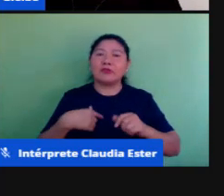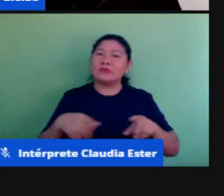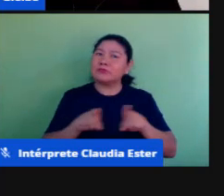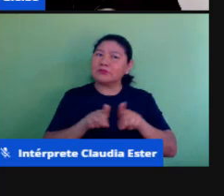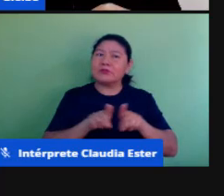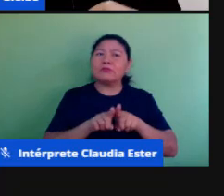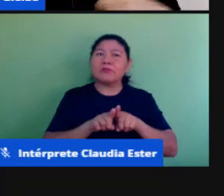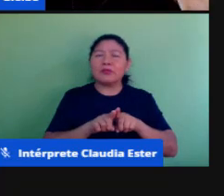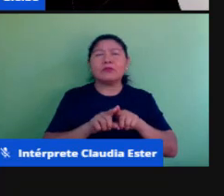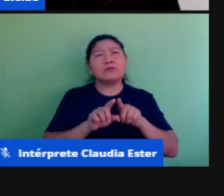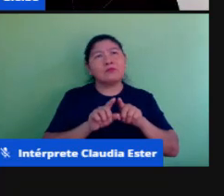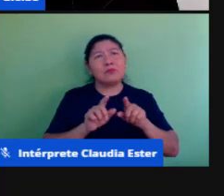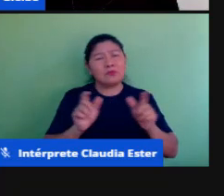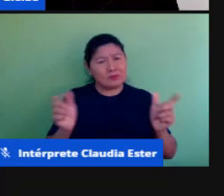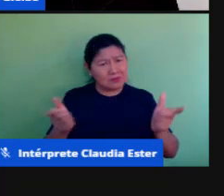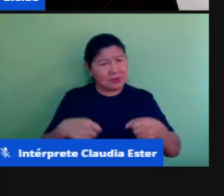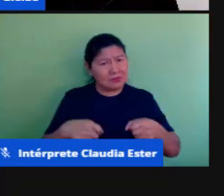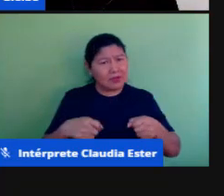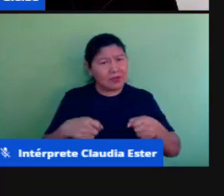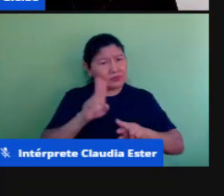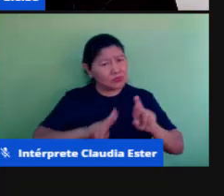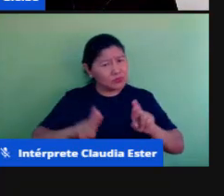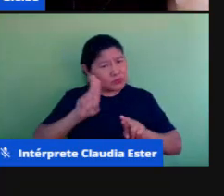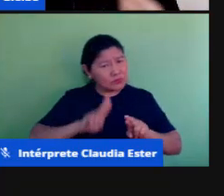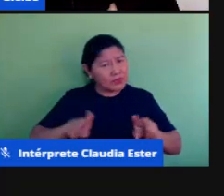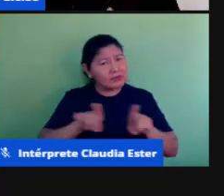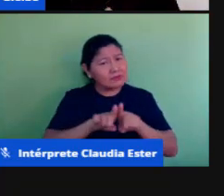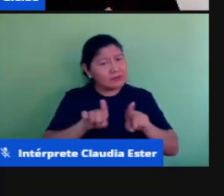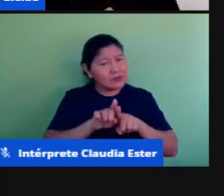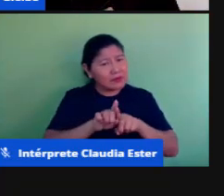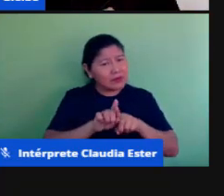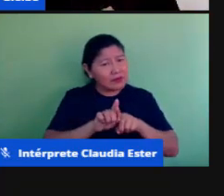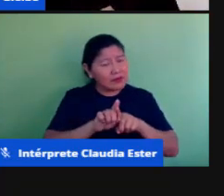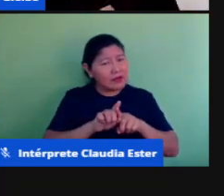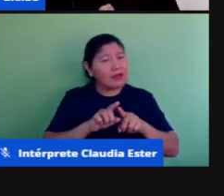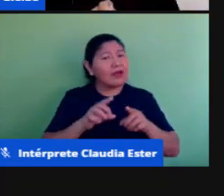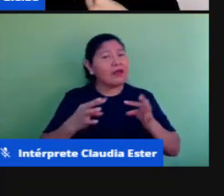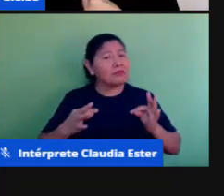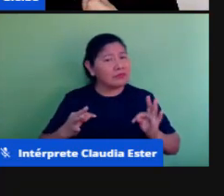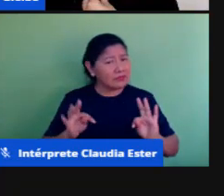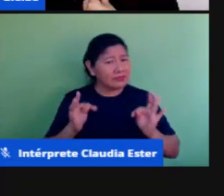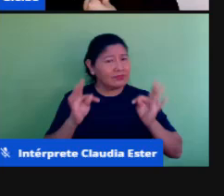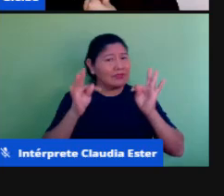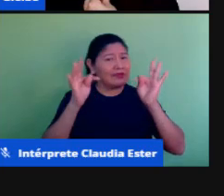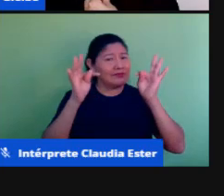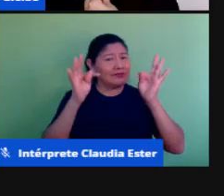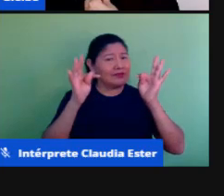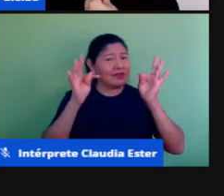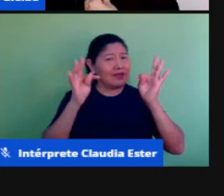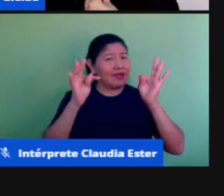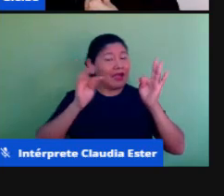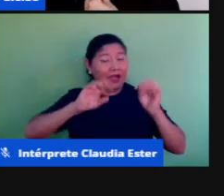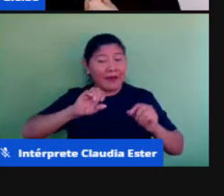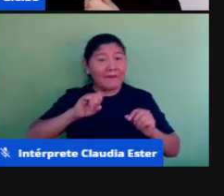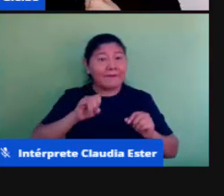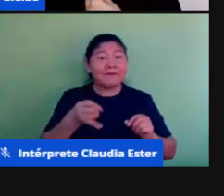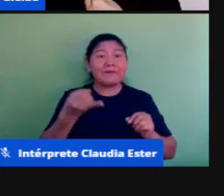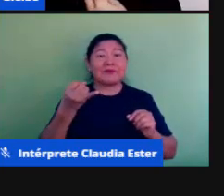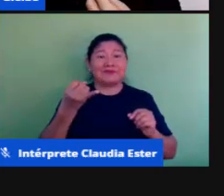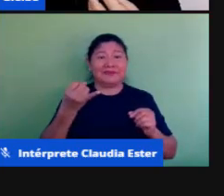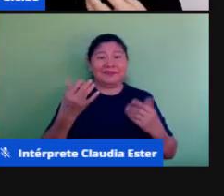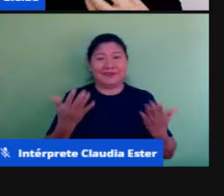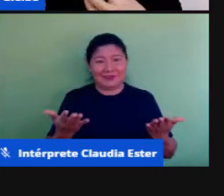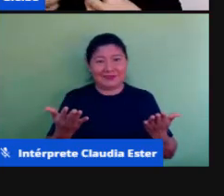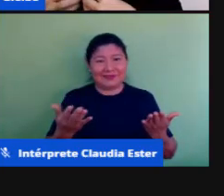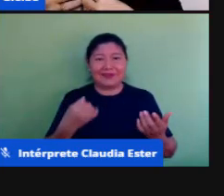estar trabalhando com a tecnologia. Se eu tenho essa probabilidade, eu vou utilizar essa tecnologia.